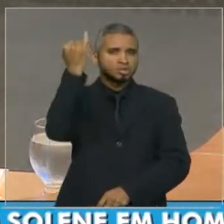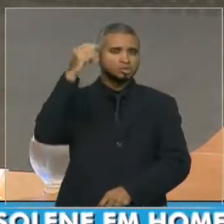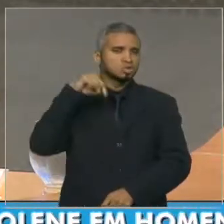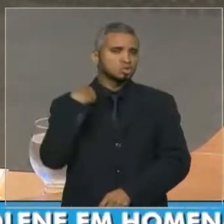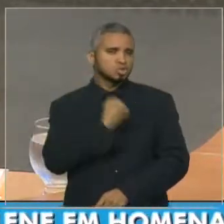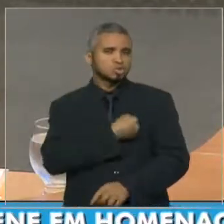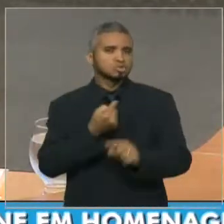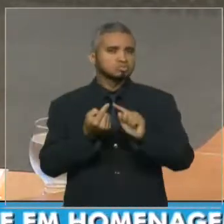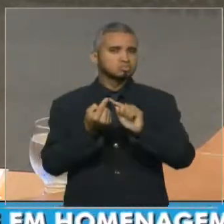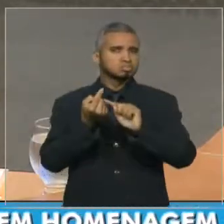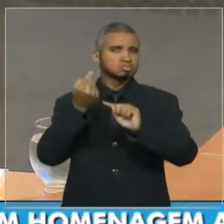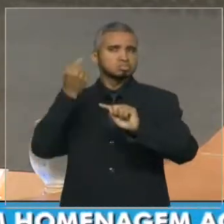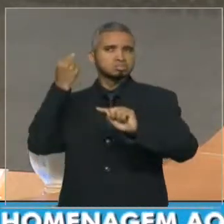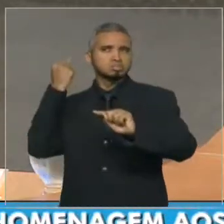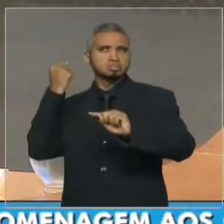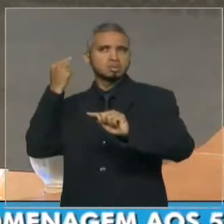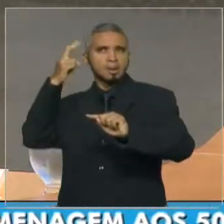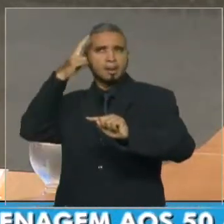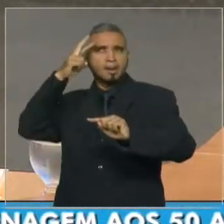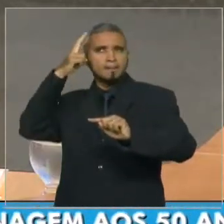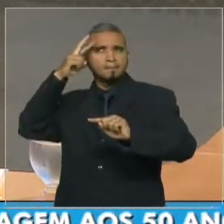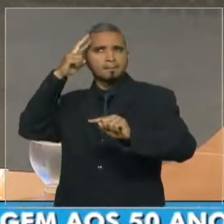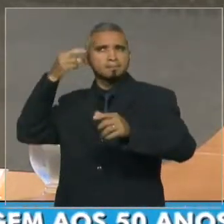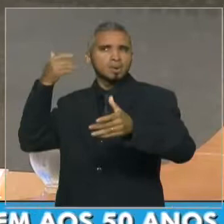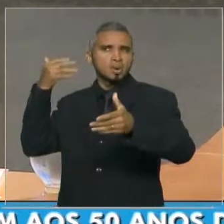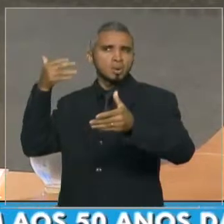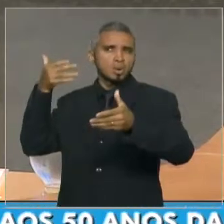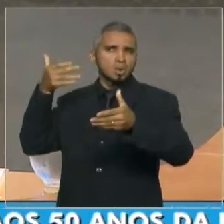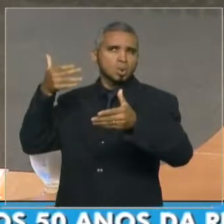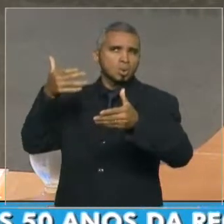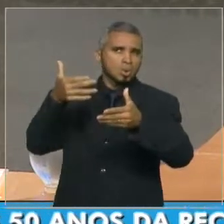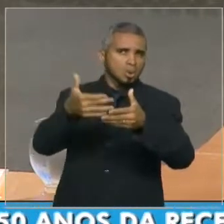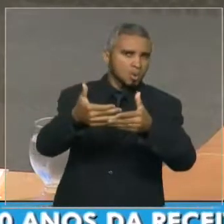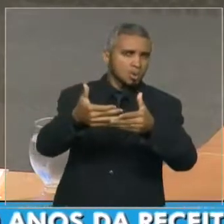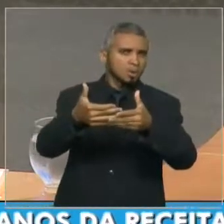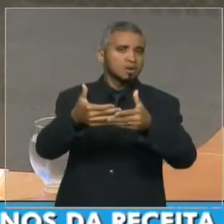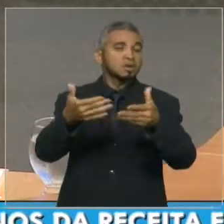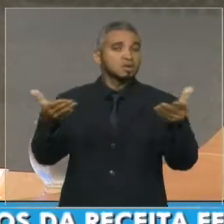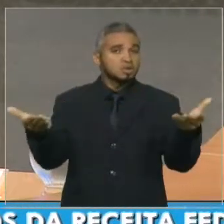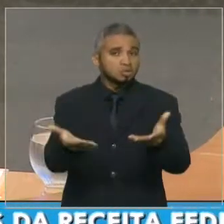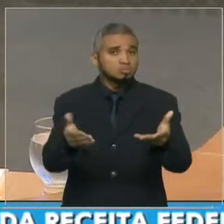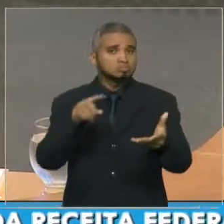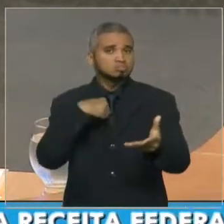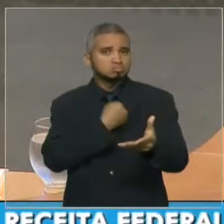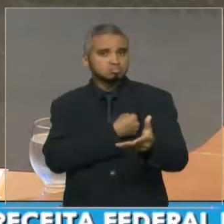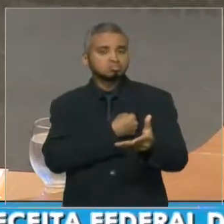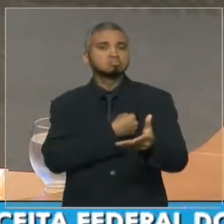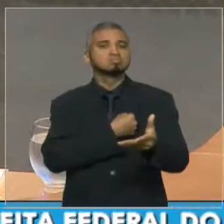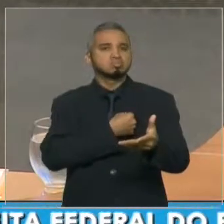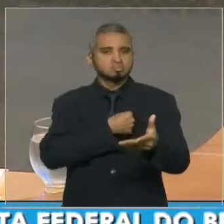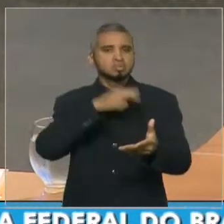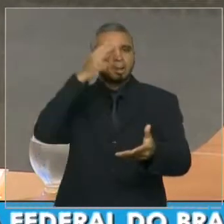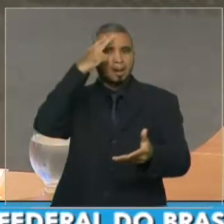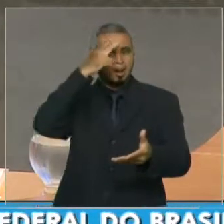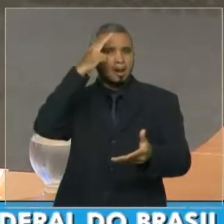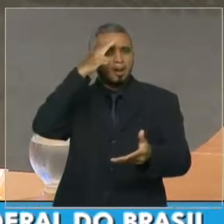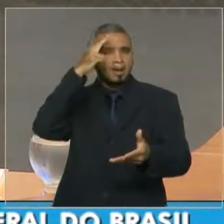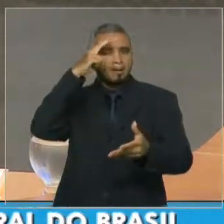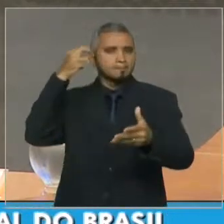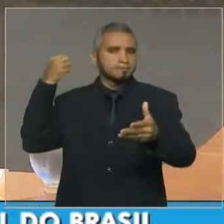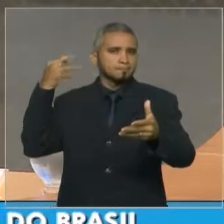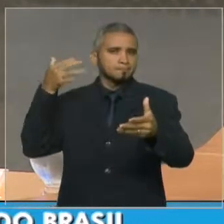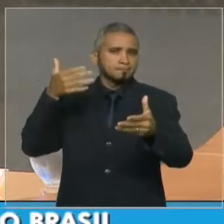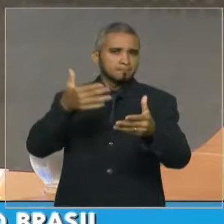os projetos do futuro que todos nós queremos. Por isso, nos inspiramos em nossa trajetória, vislumbramos